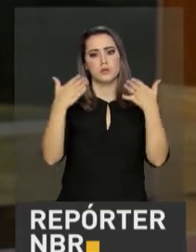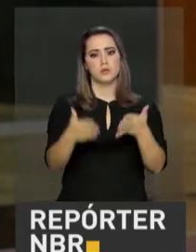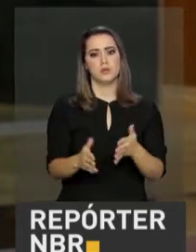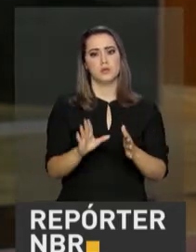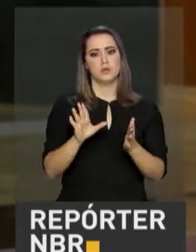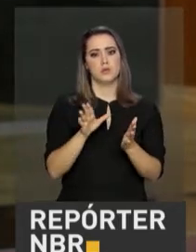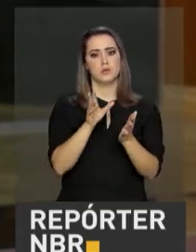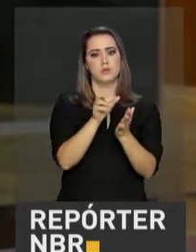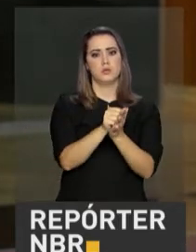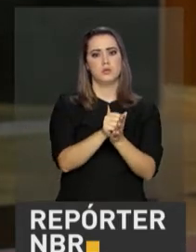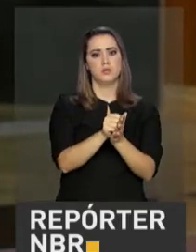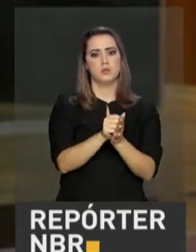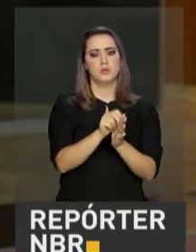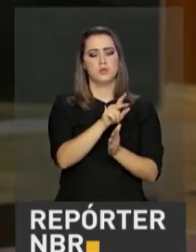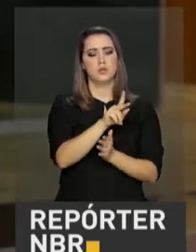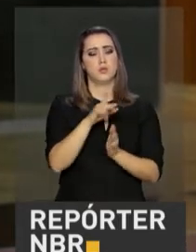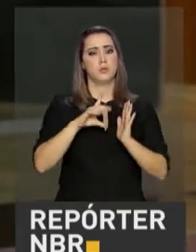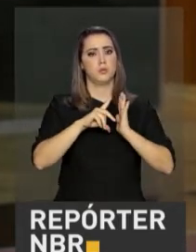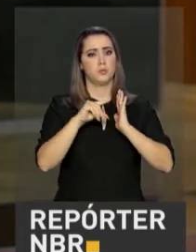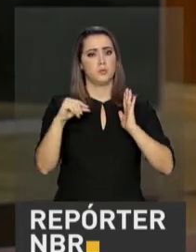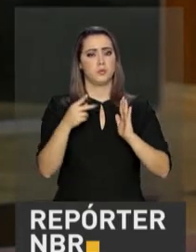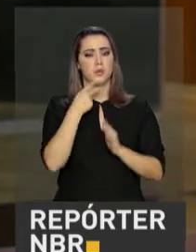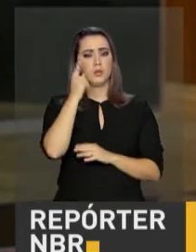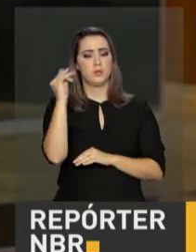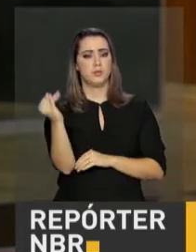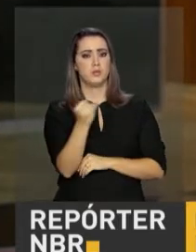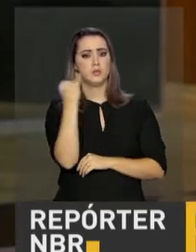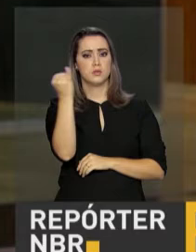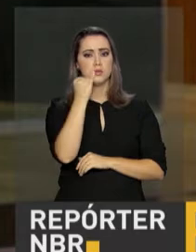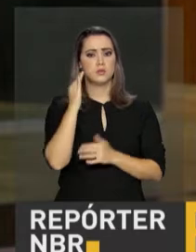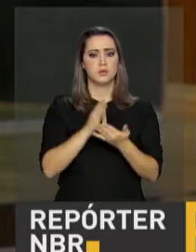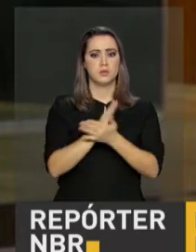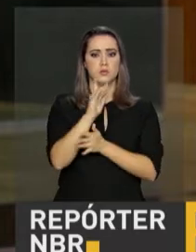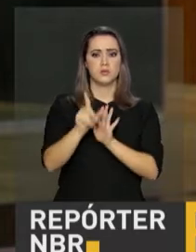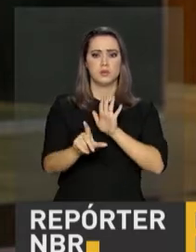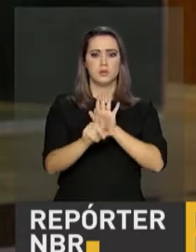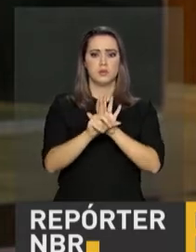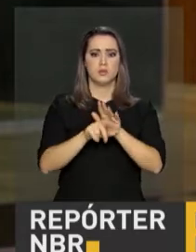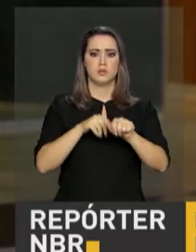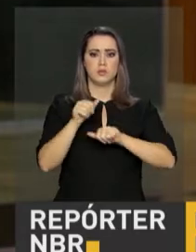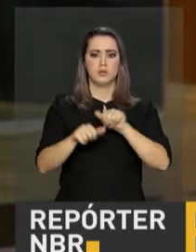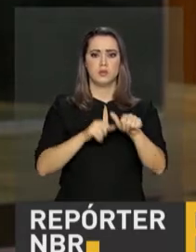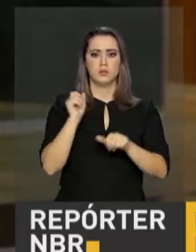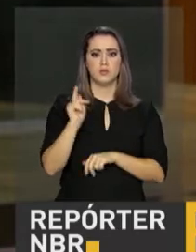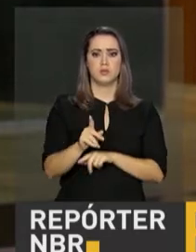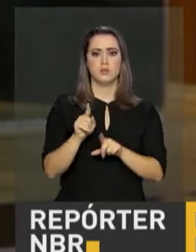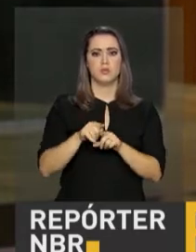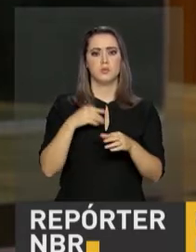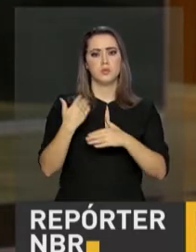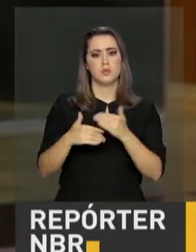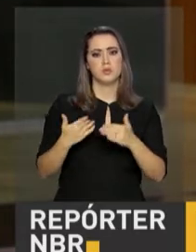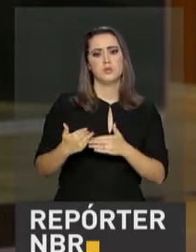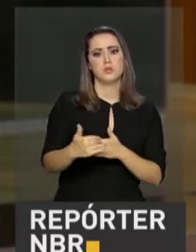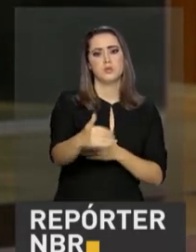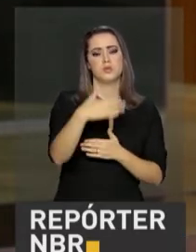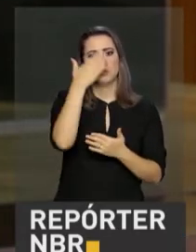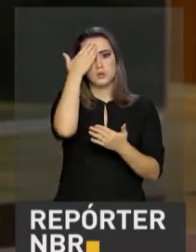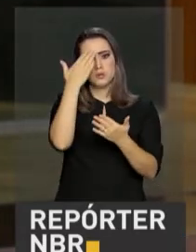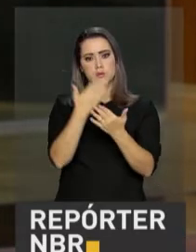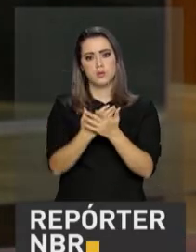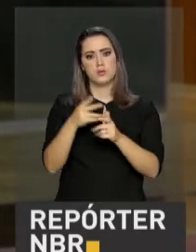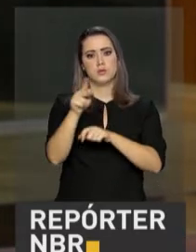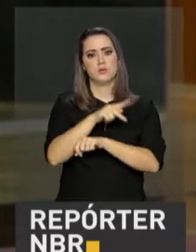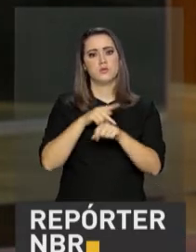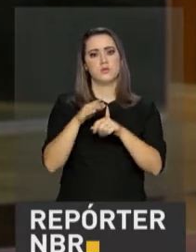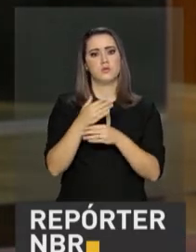de posse no Palácio do Planalto. Ele falou sobre a importância de aprovar a reforma da Previdência para manter a confiança no país